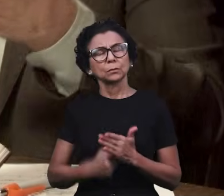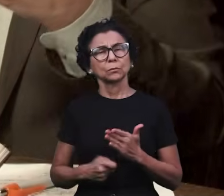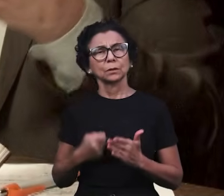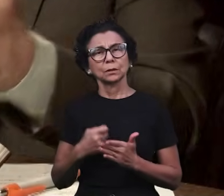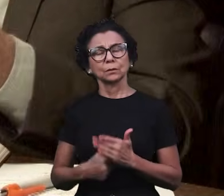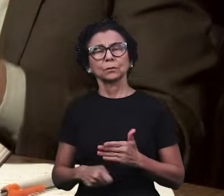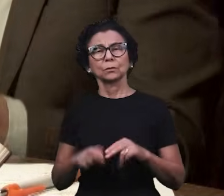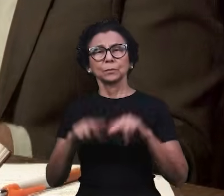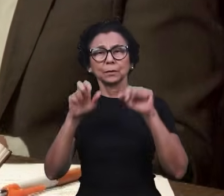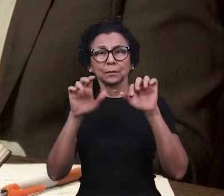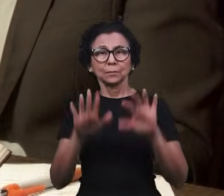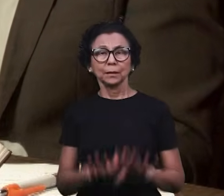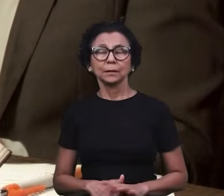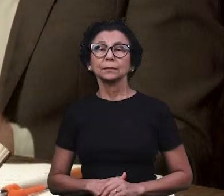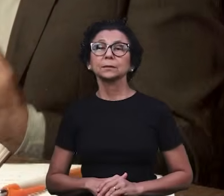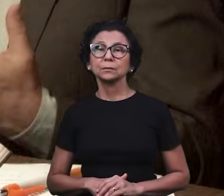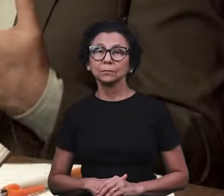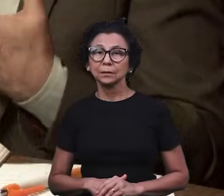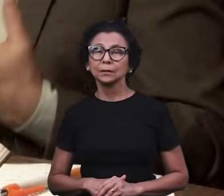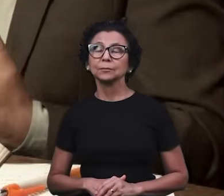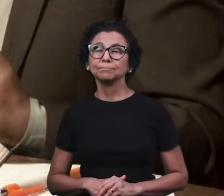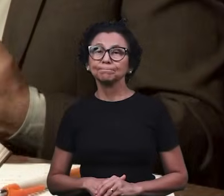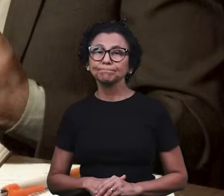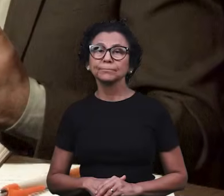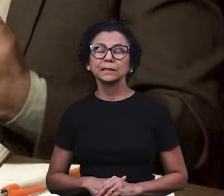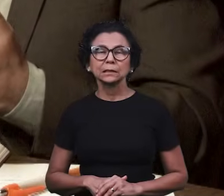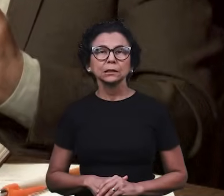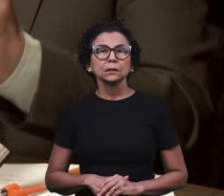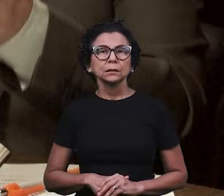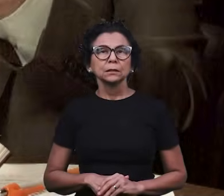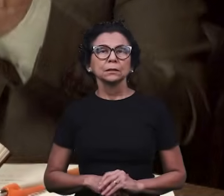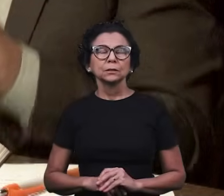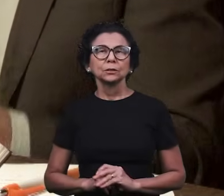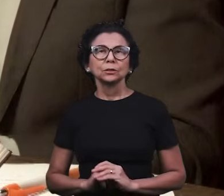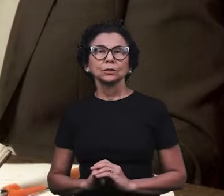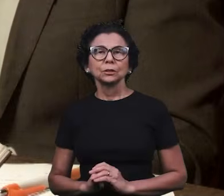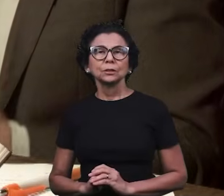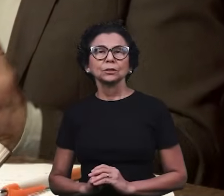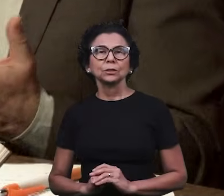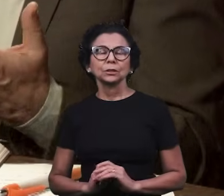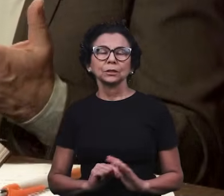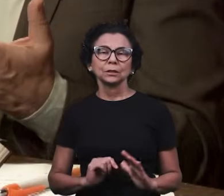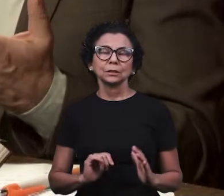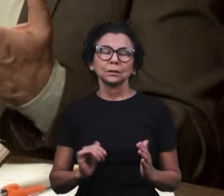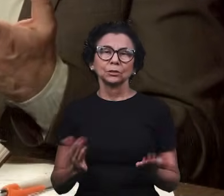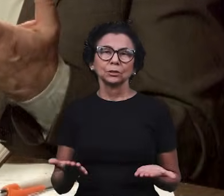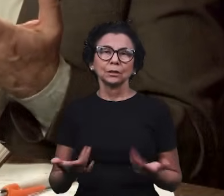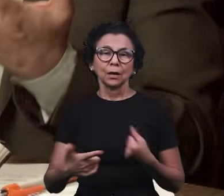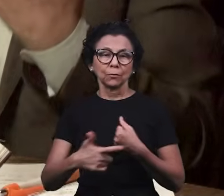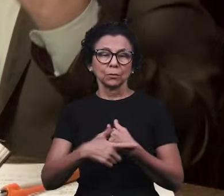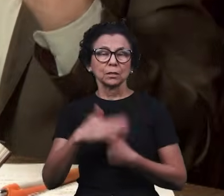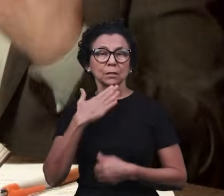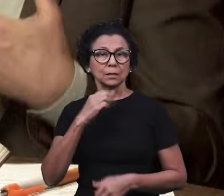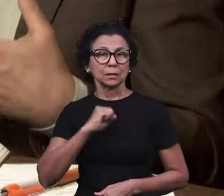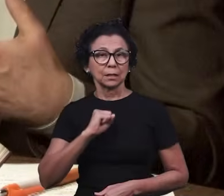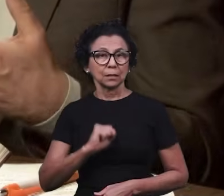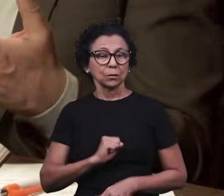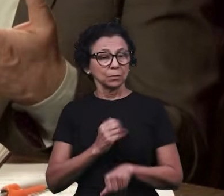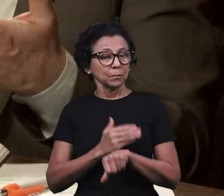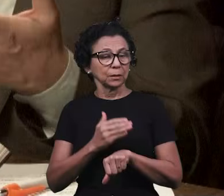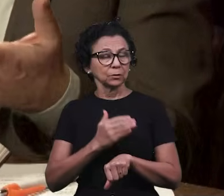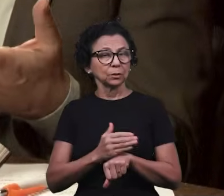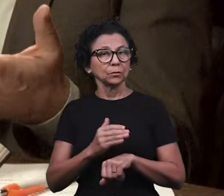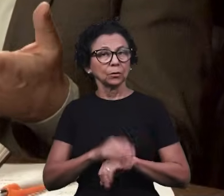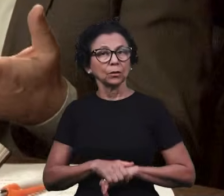bênção em suas vidas, né? De exercer esse sacerdócio. A Bíblia diz que o Senhor Jesus nos fez reis